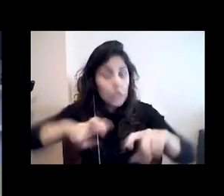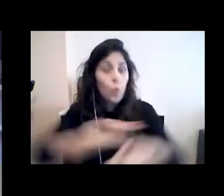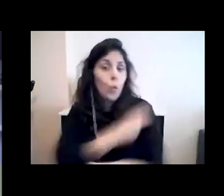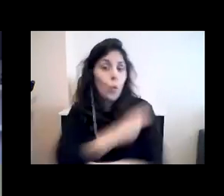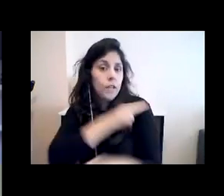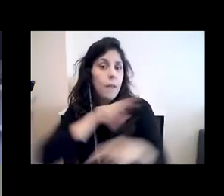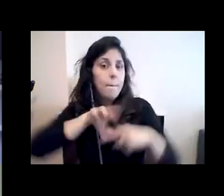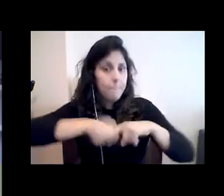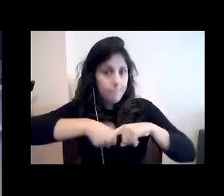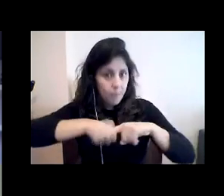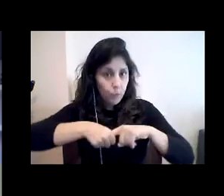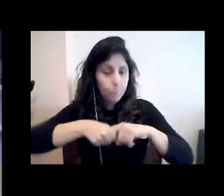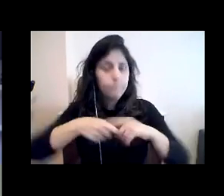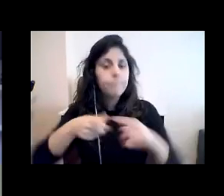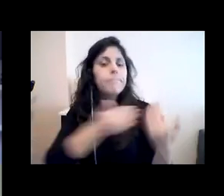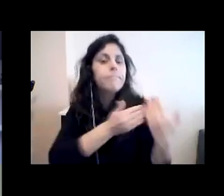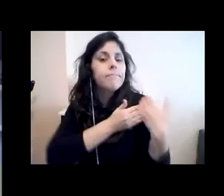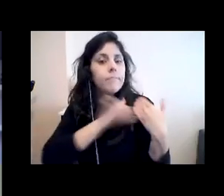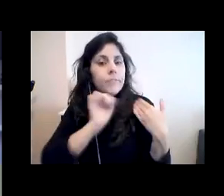É responsável pelo projeto